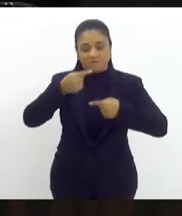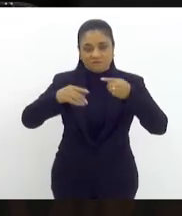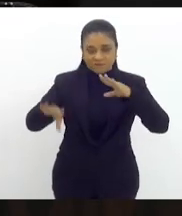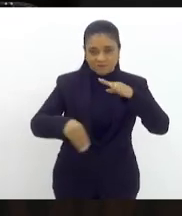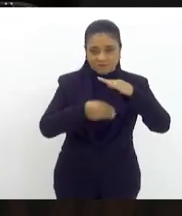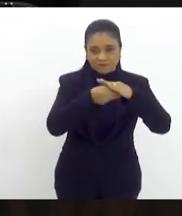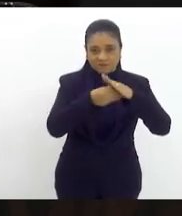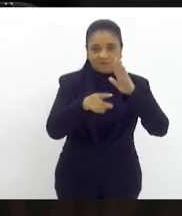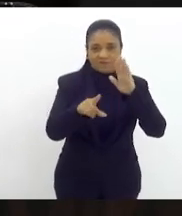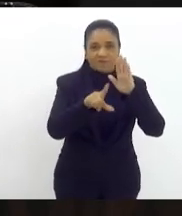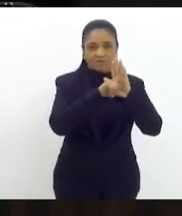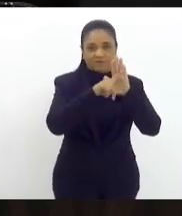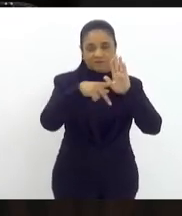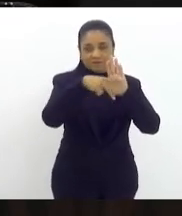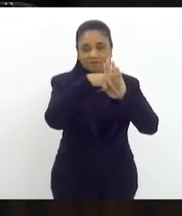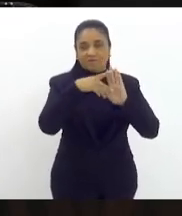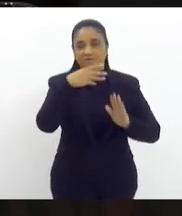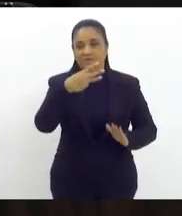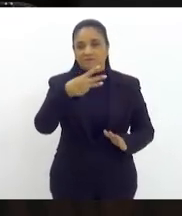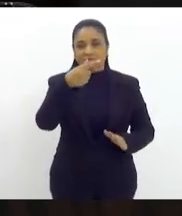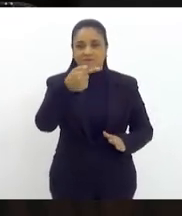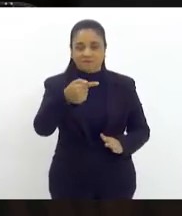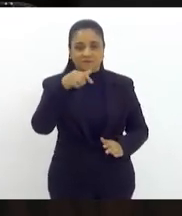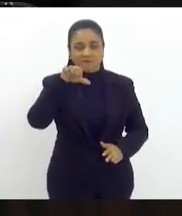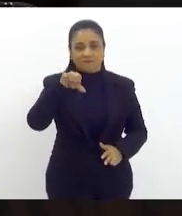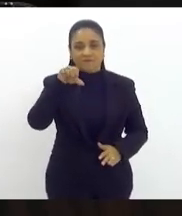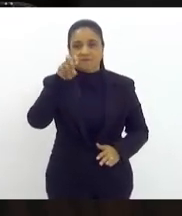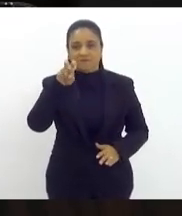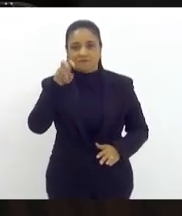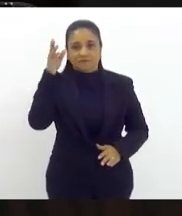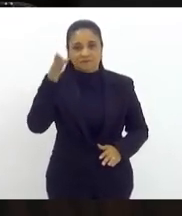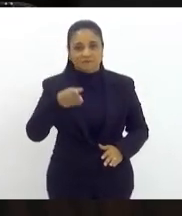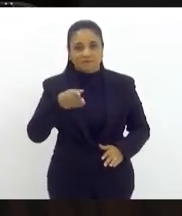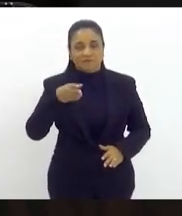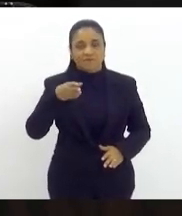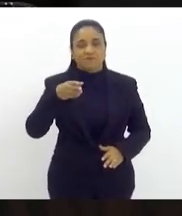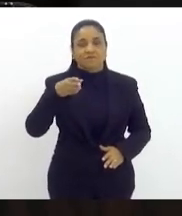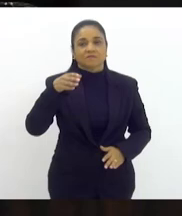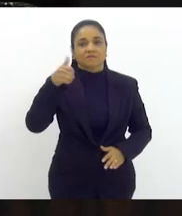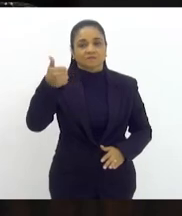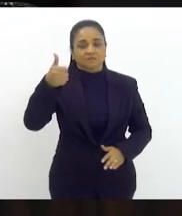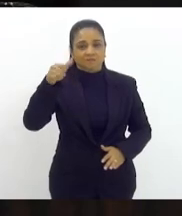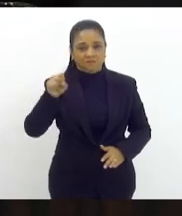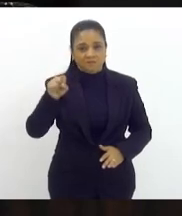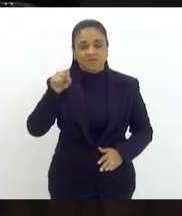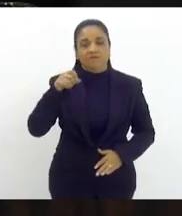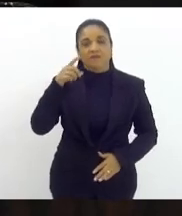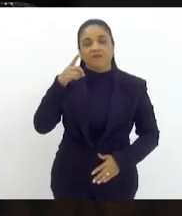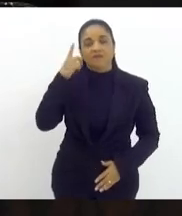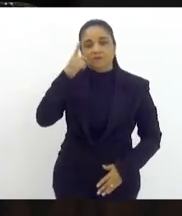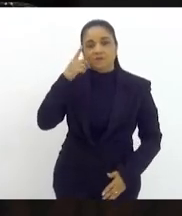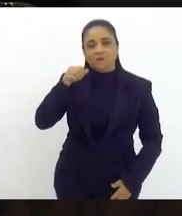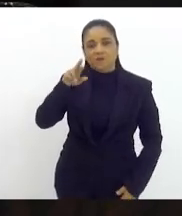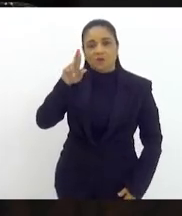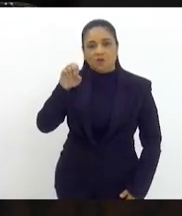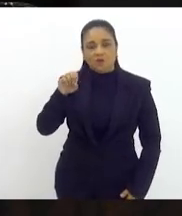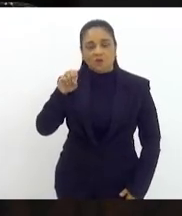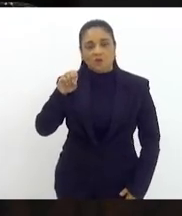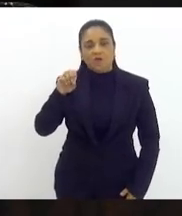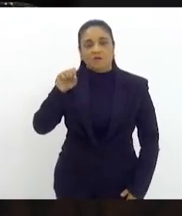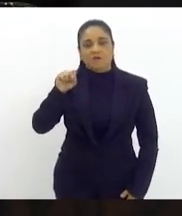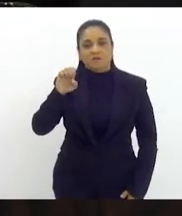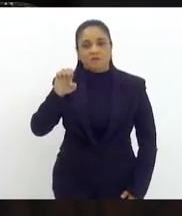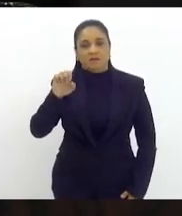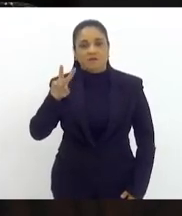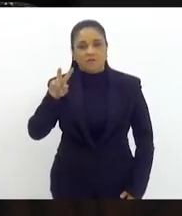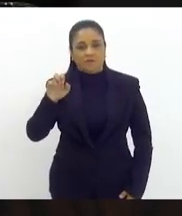Projeto de lei 3795, barra 2018, de autoria do deputado Rosenberg Reis, que dispõe sobre